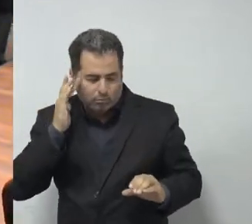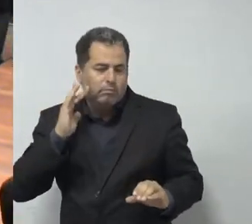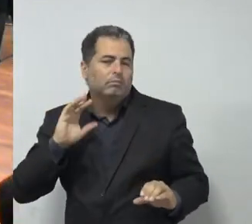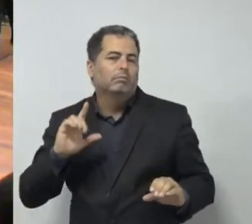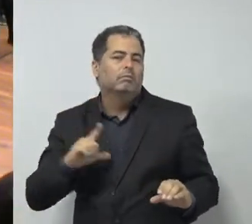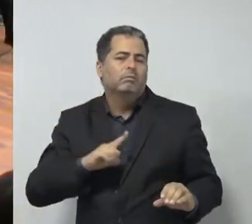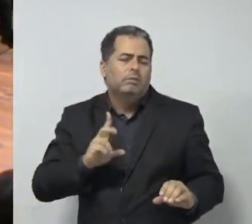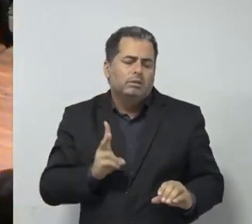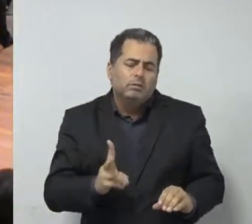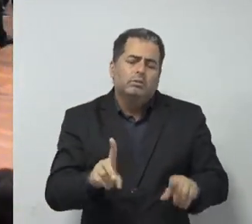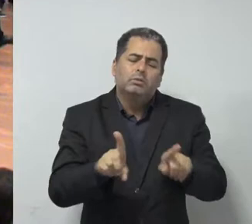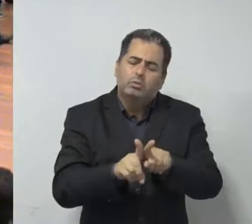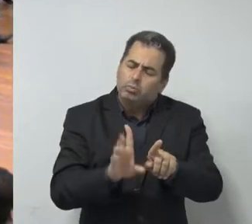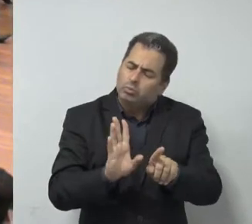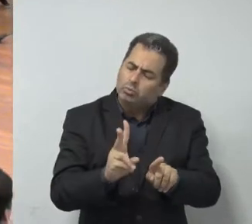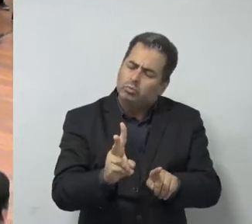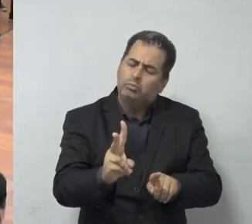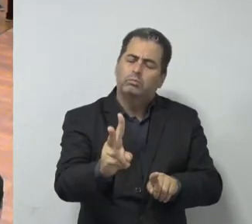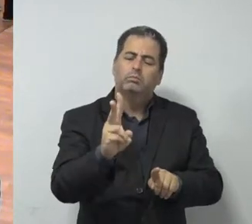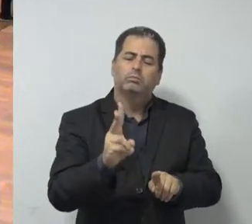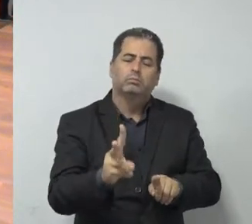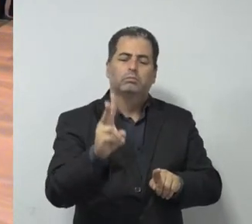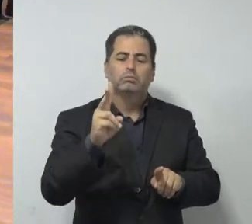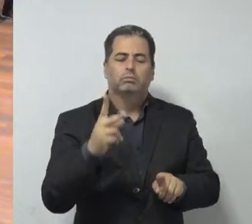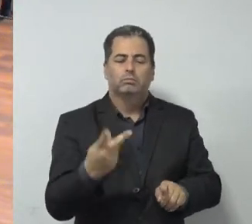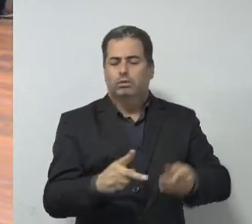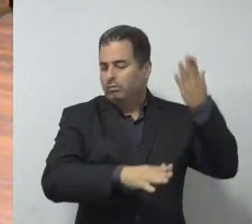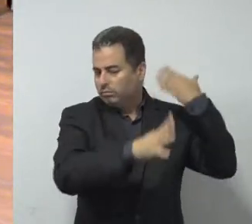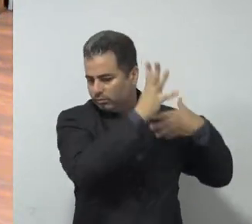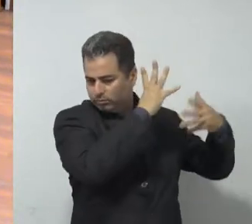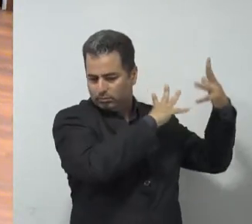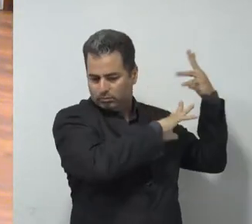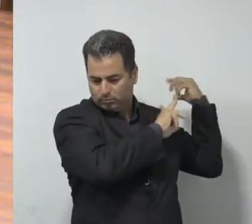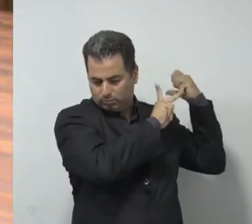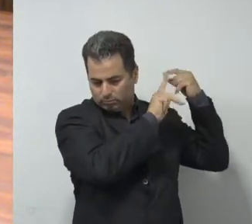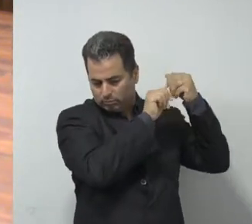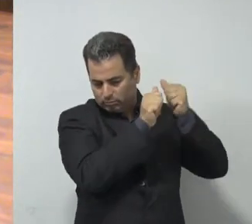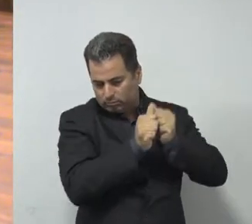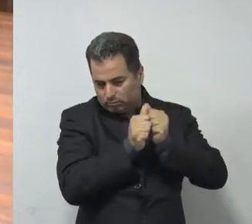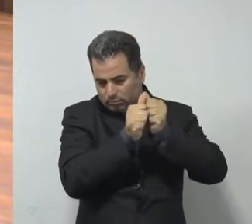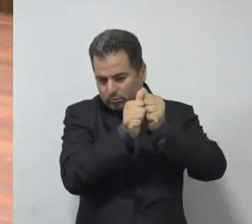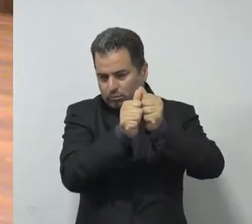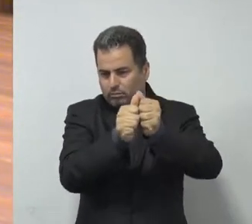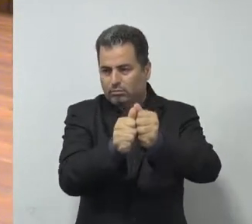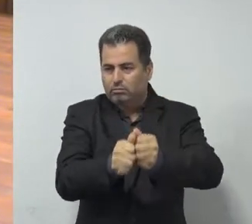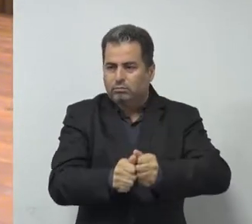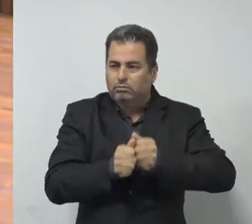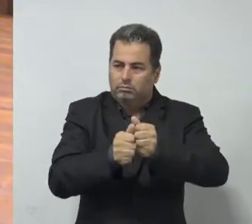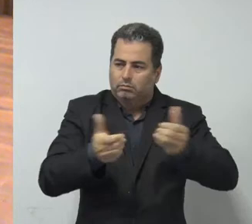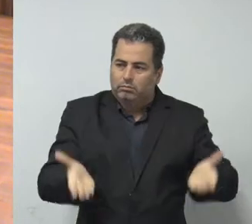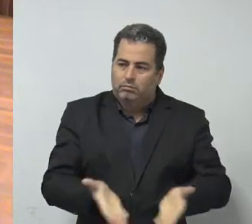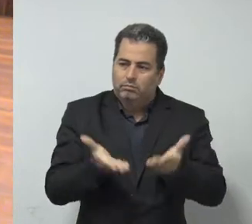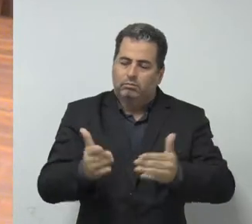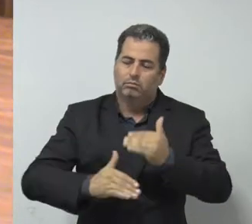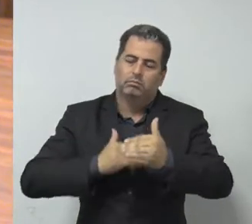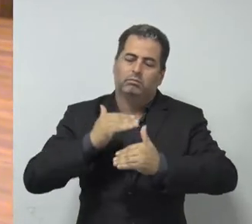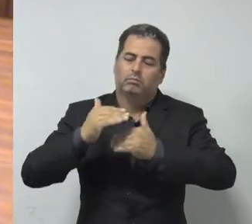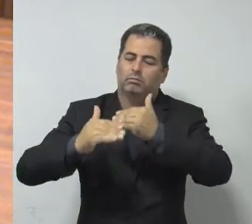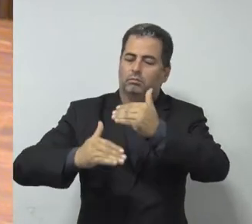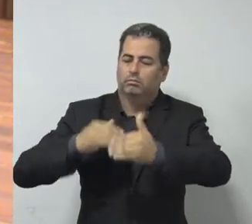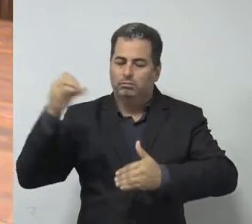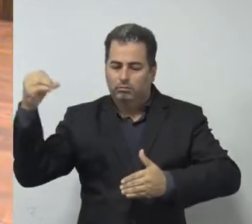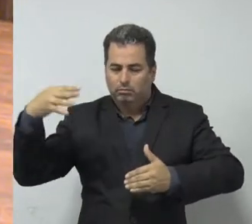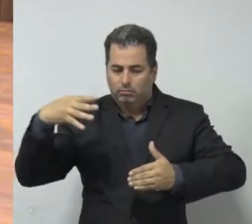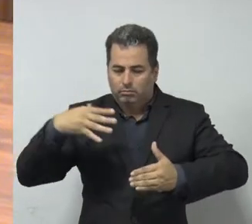e continua, é o passado a compor versos comovidos, a ostentar